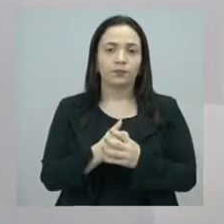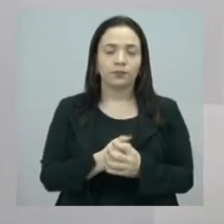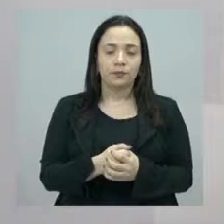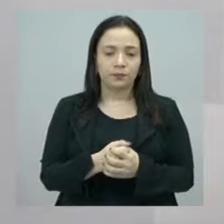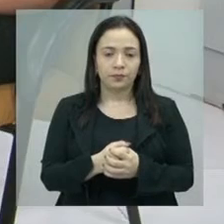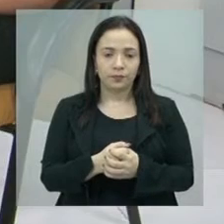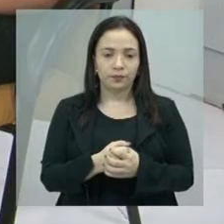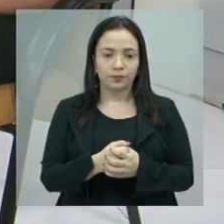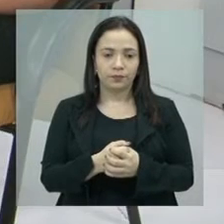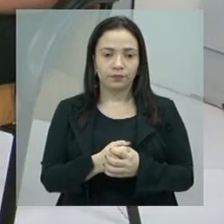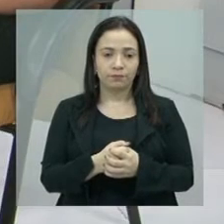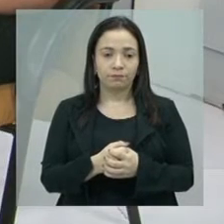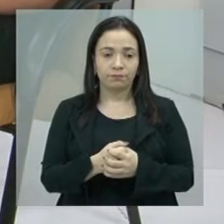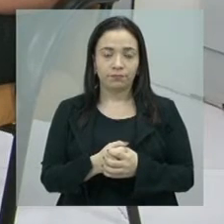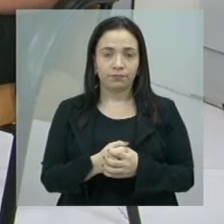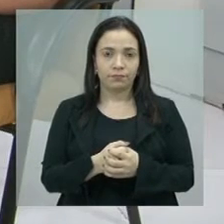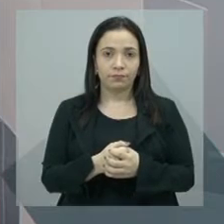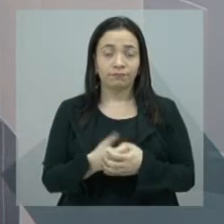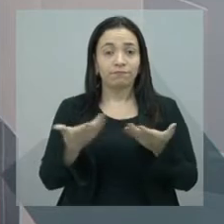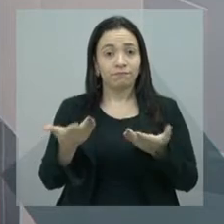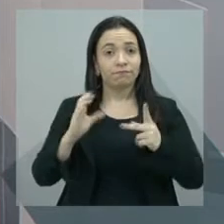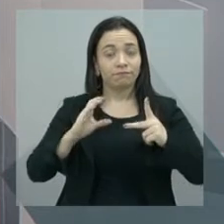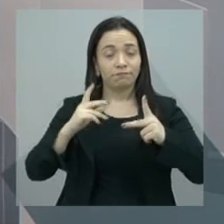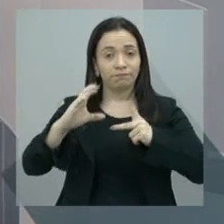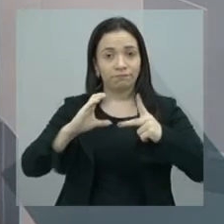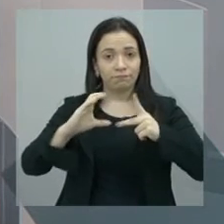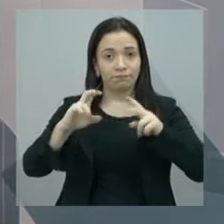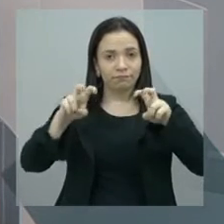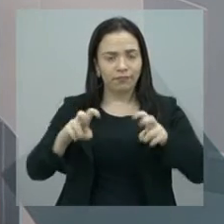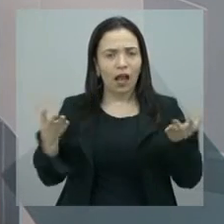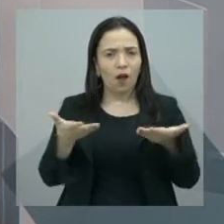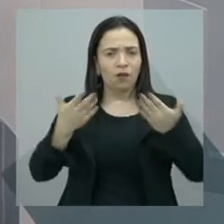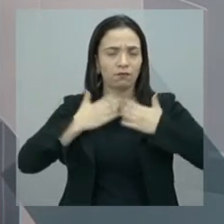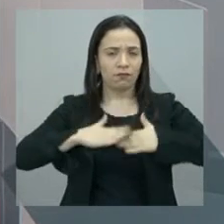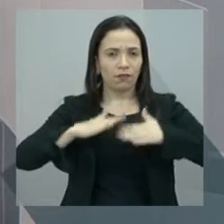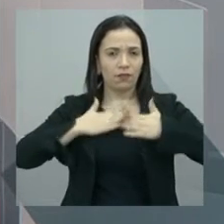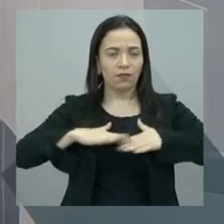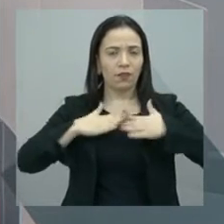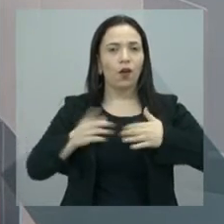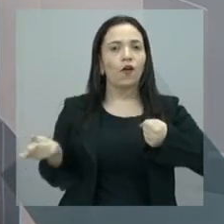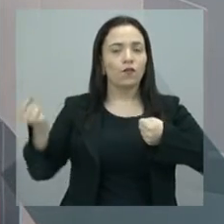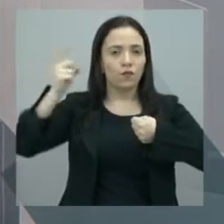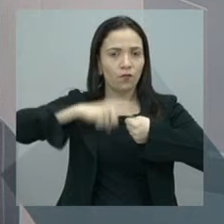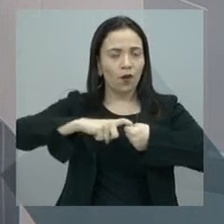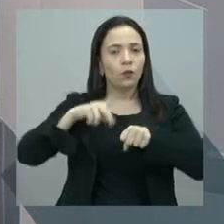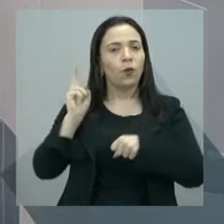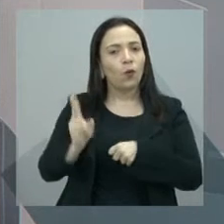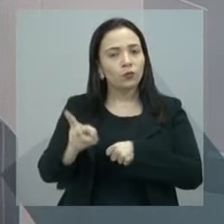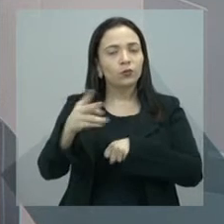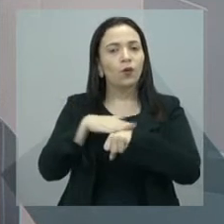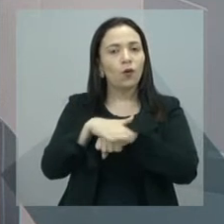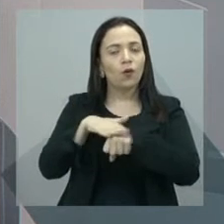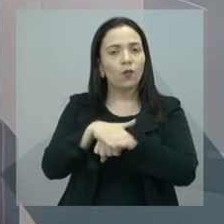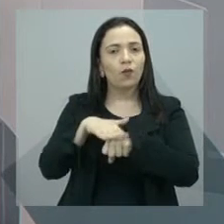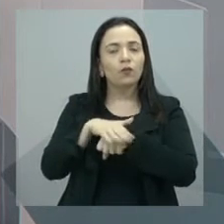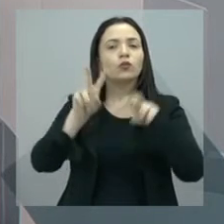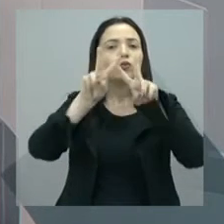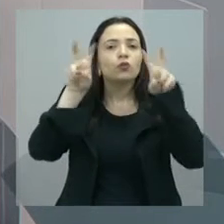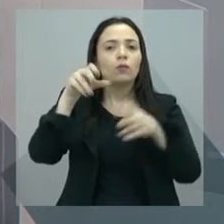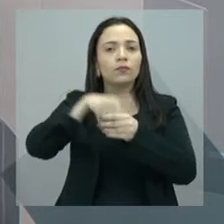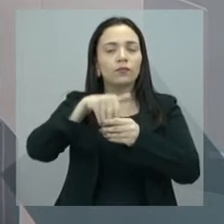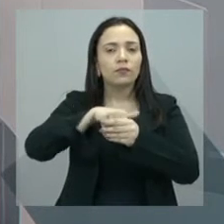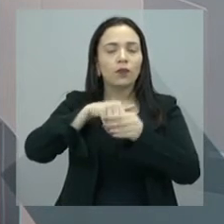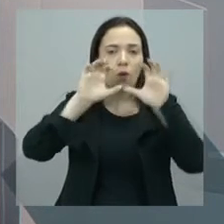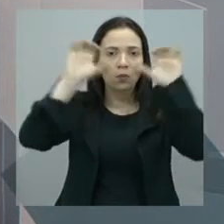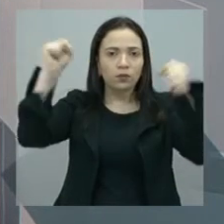sociedade. Muito bem. Plenário da cidade, vamos fazer um breve intervalo e na volta a gente continua conversando sobre a eleição